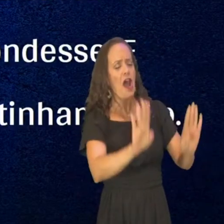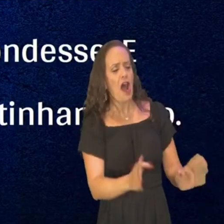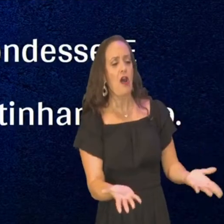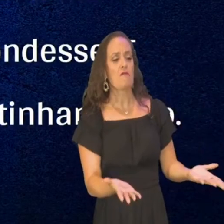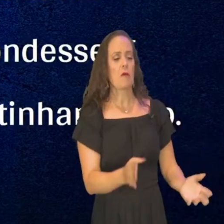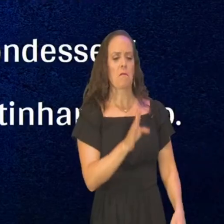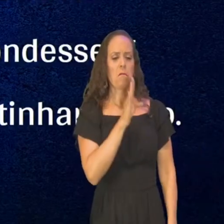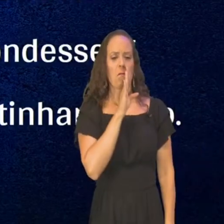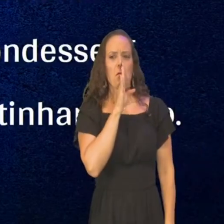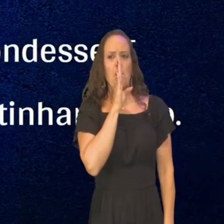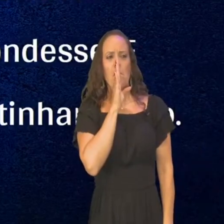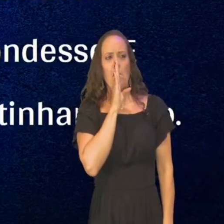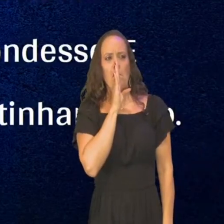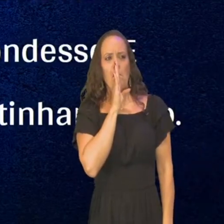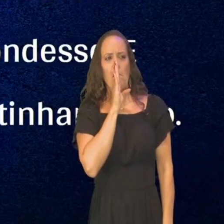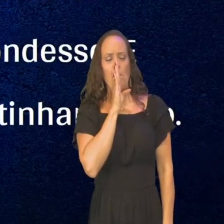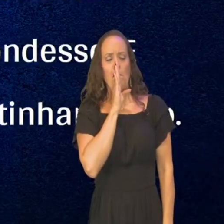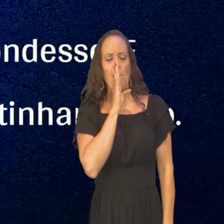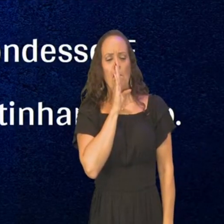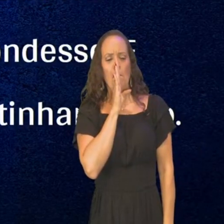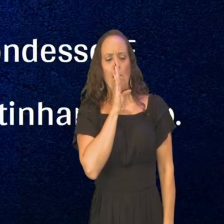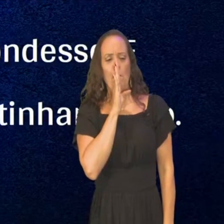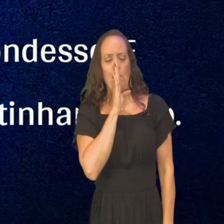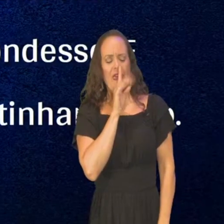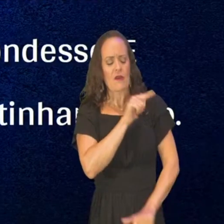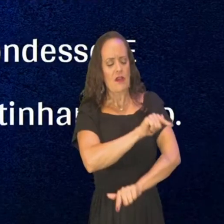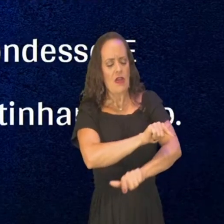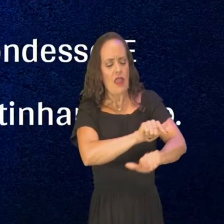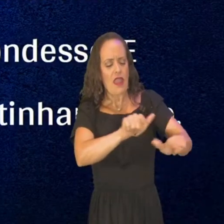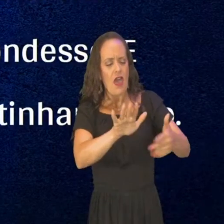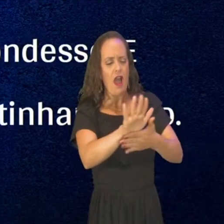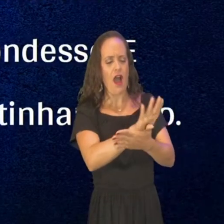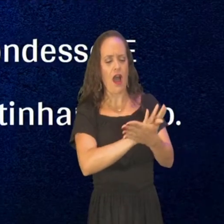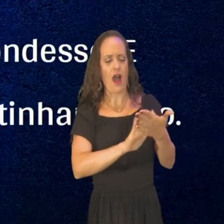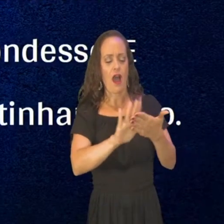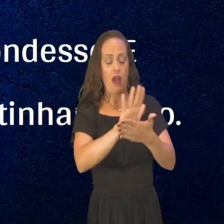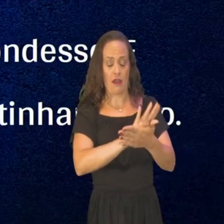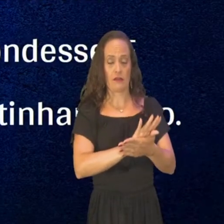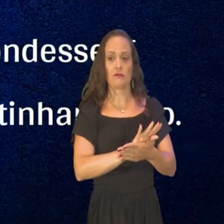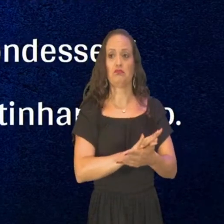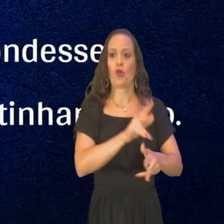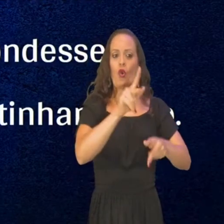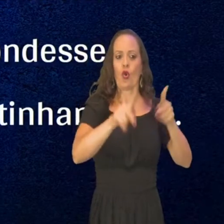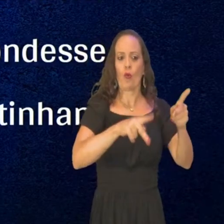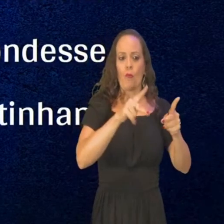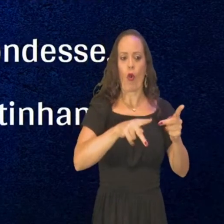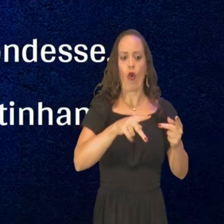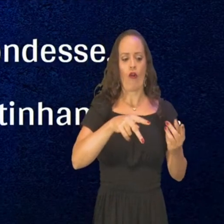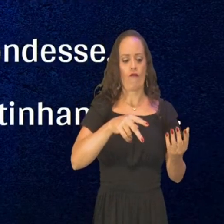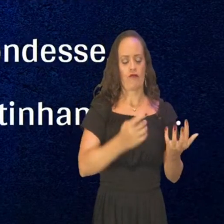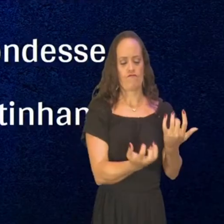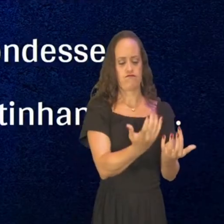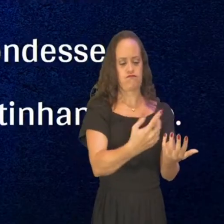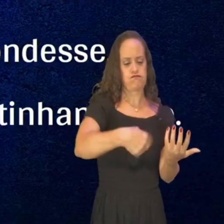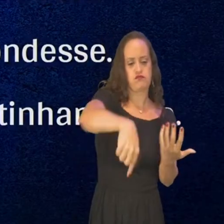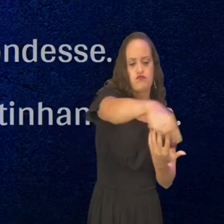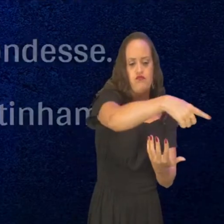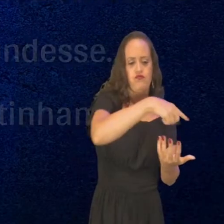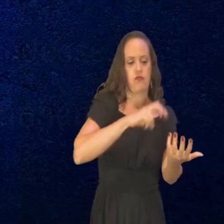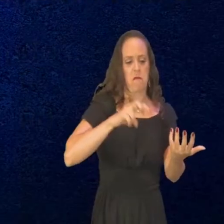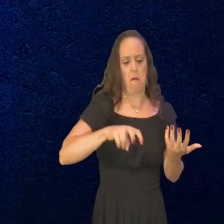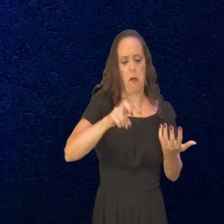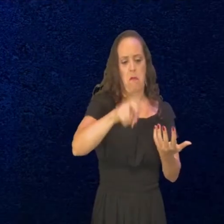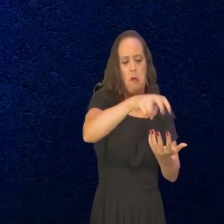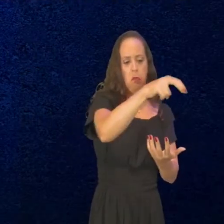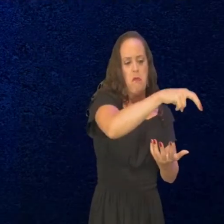ouviu nenhuma voz e não houve quem respondesse. E ficaram pulando ao redor do altar que tinham feito.